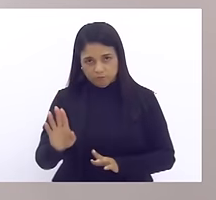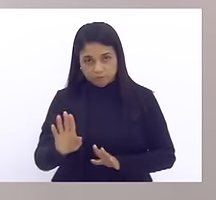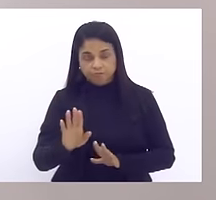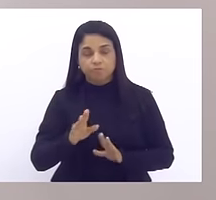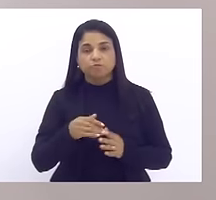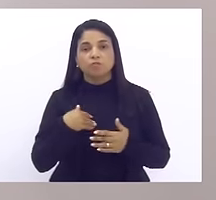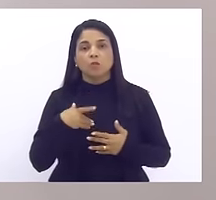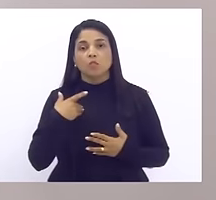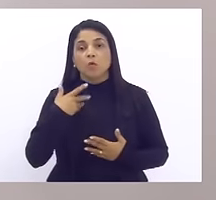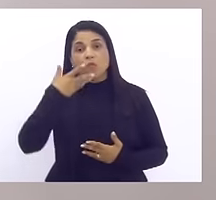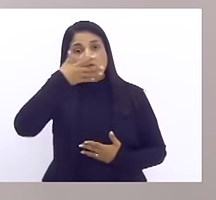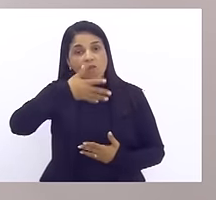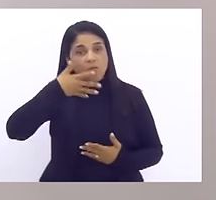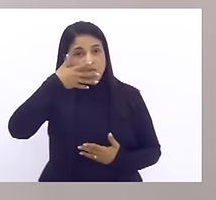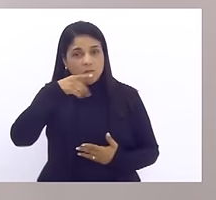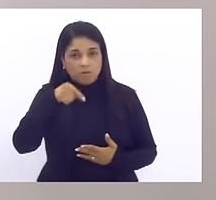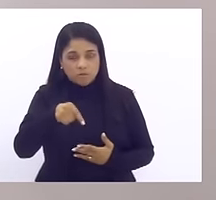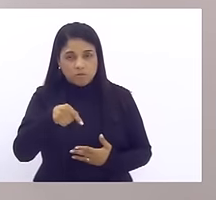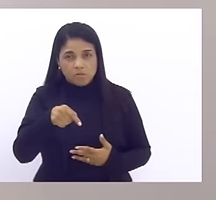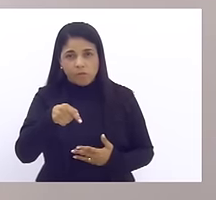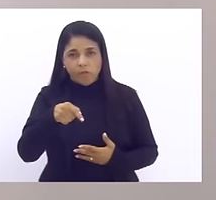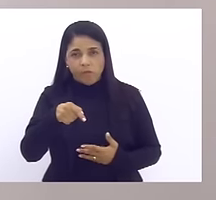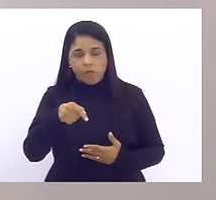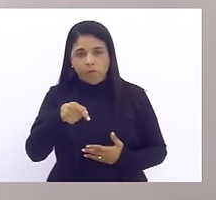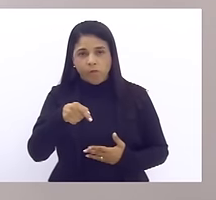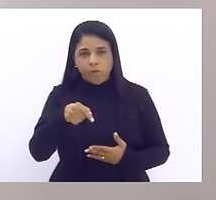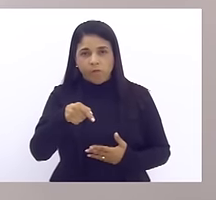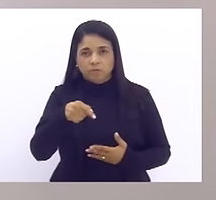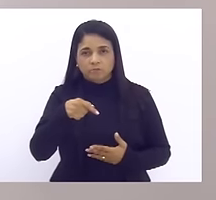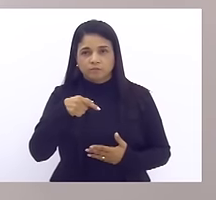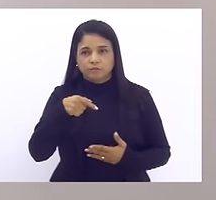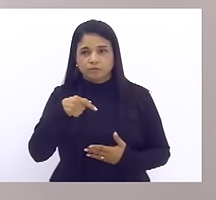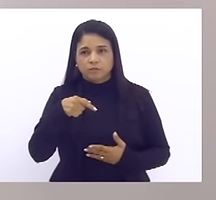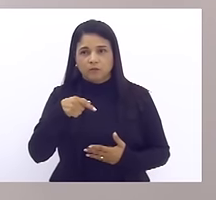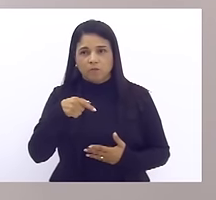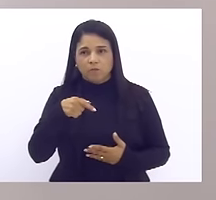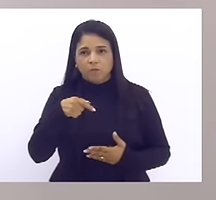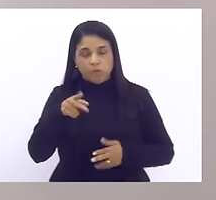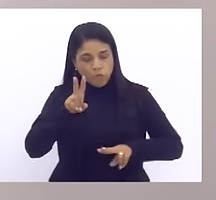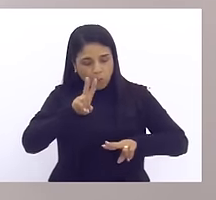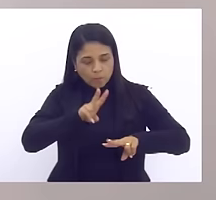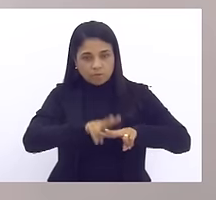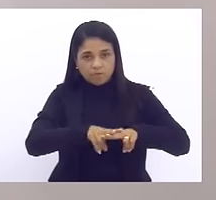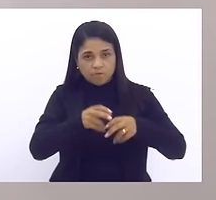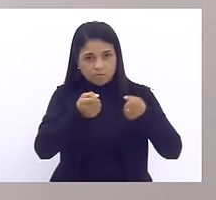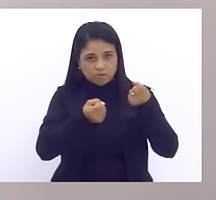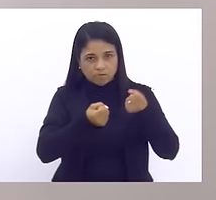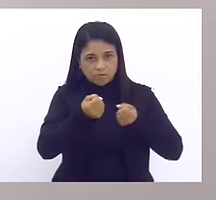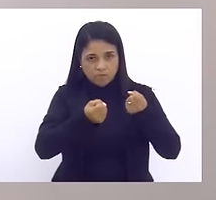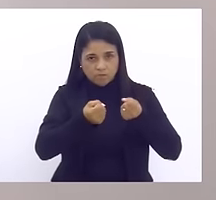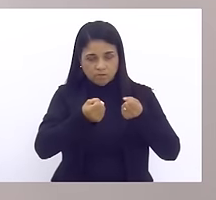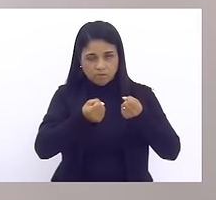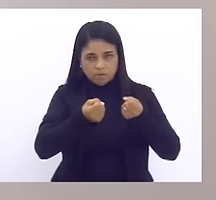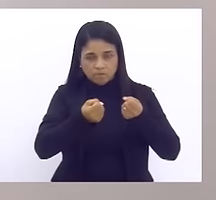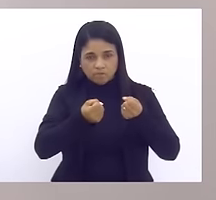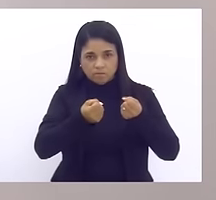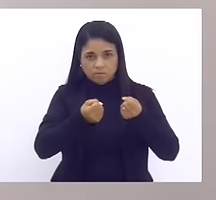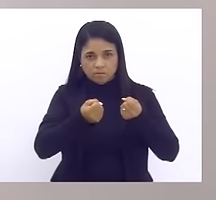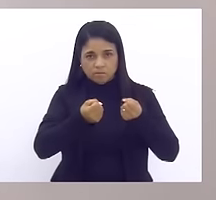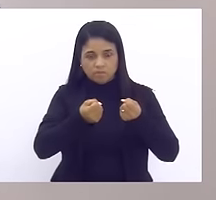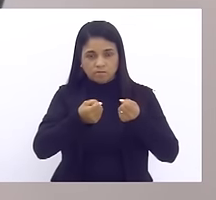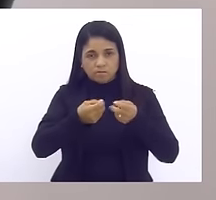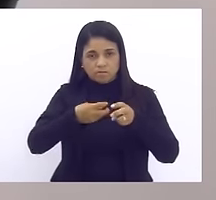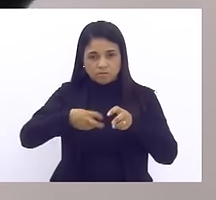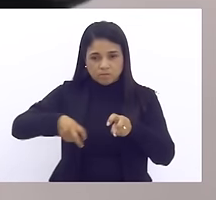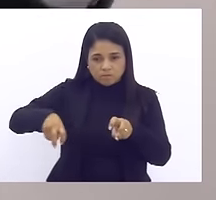eu falo que para tomar o meu bem para tomar posse do meu bem naquele momento botar o meu